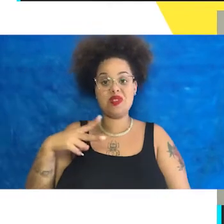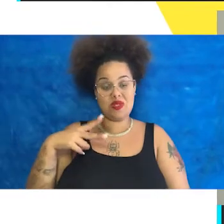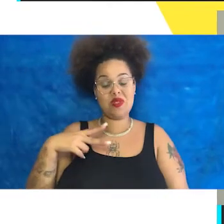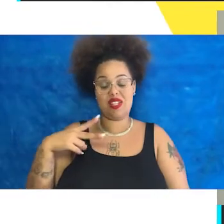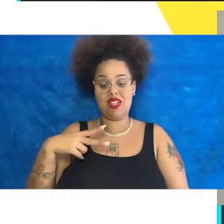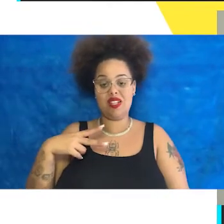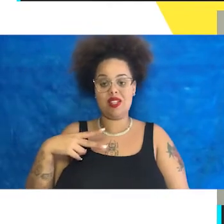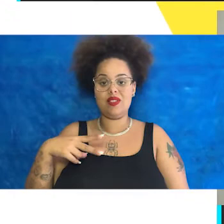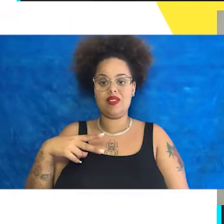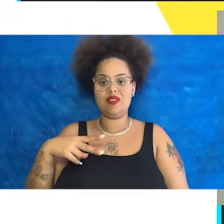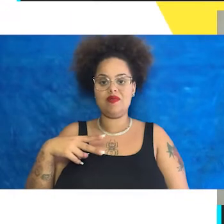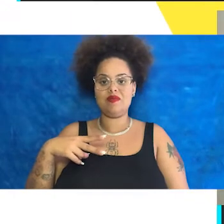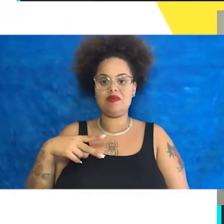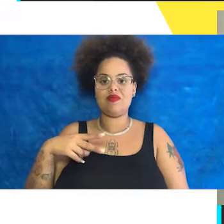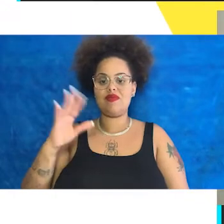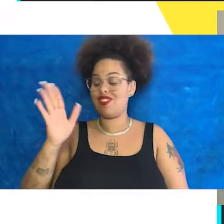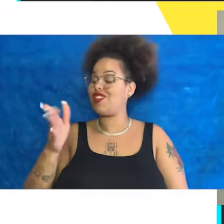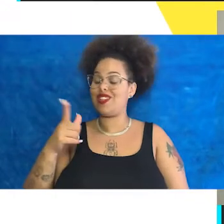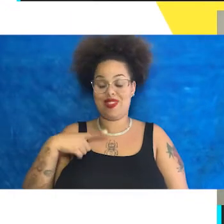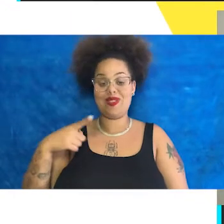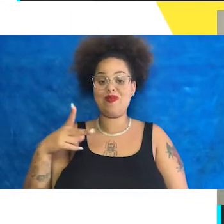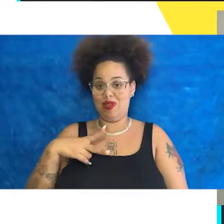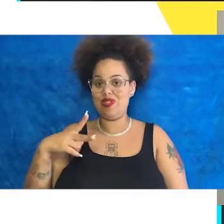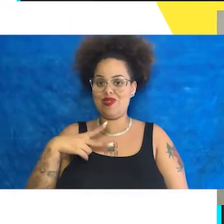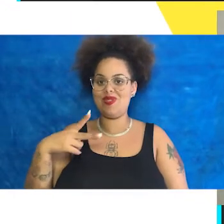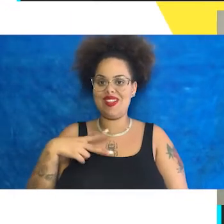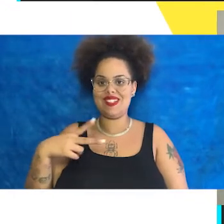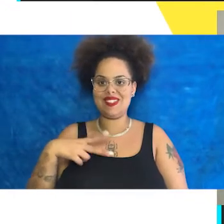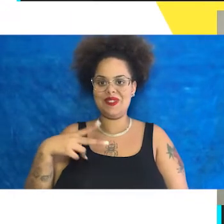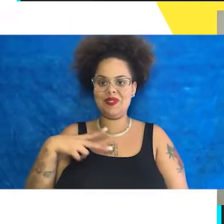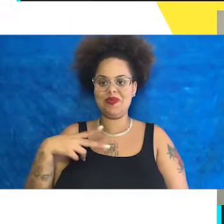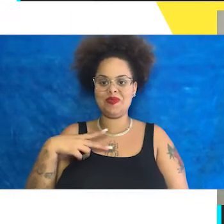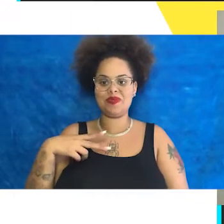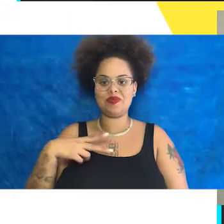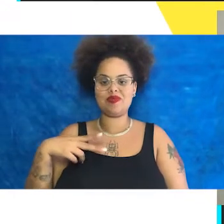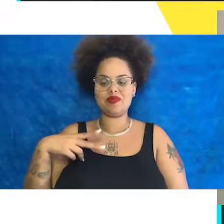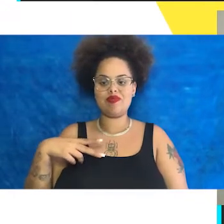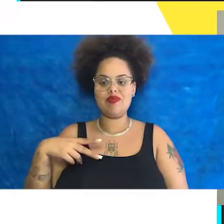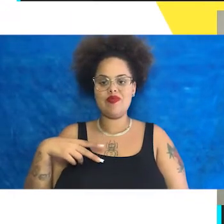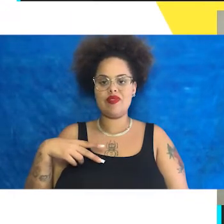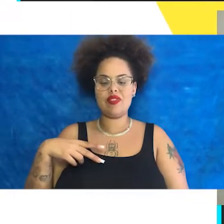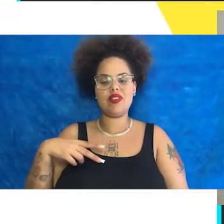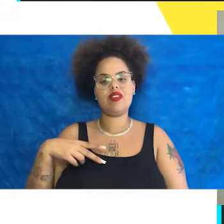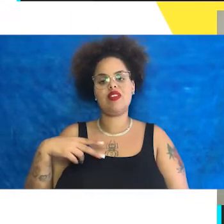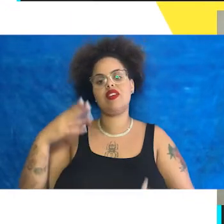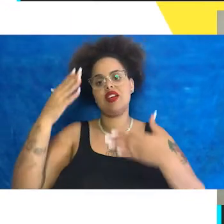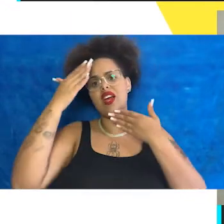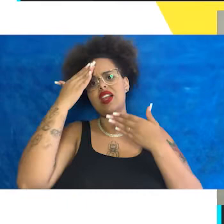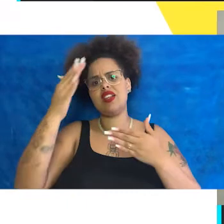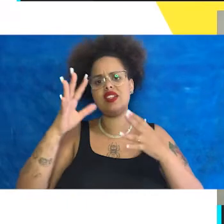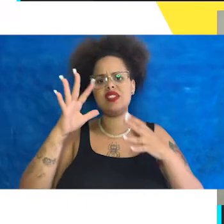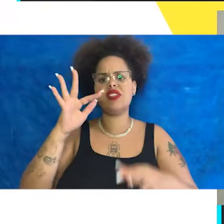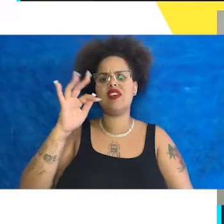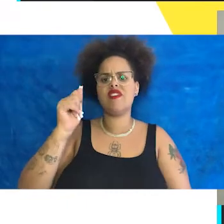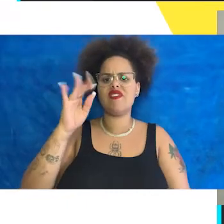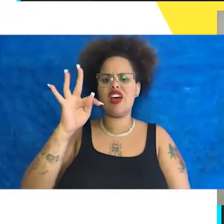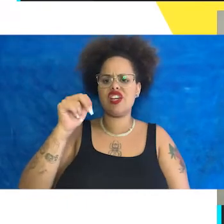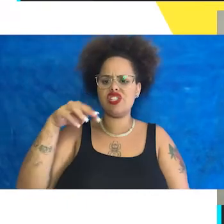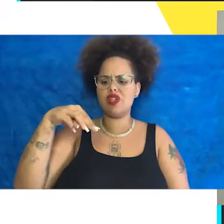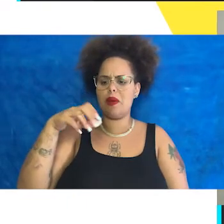Tem isso, né? Tem um particular, né? Natália Josinho, Jennifer Panizon, Paty